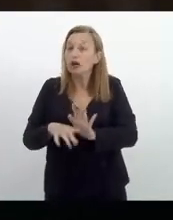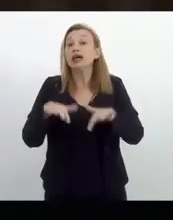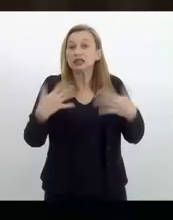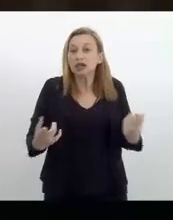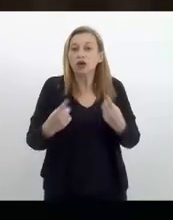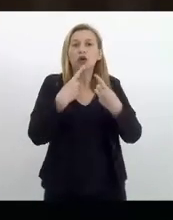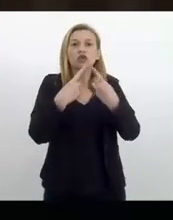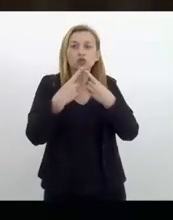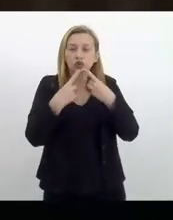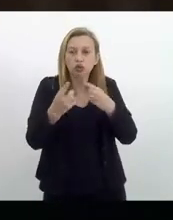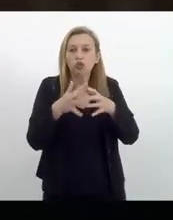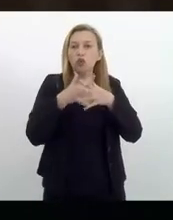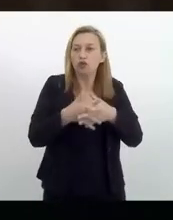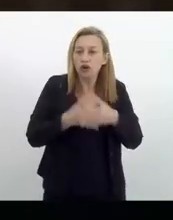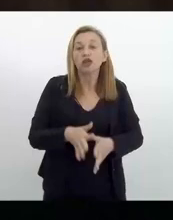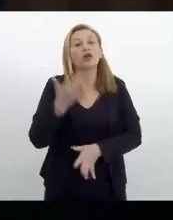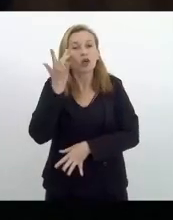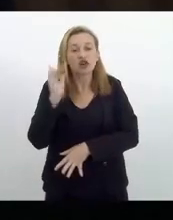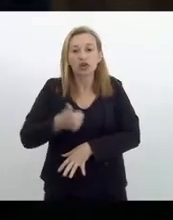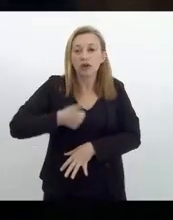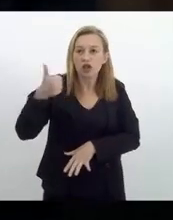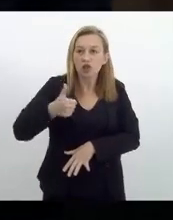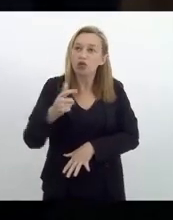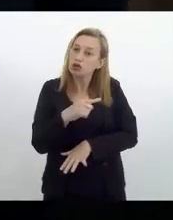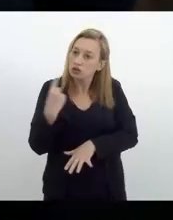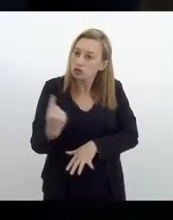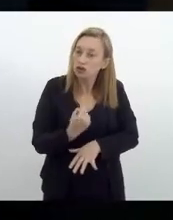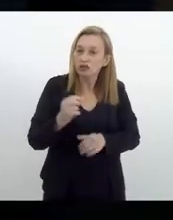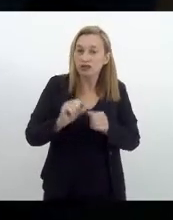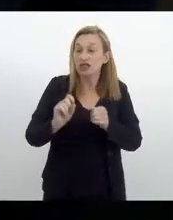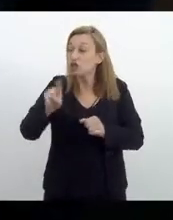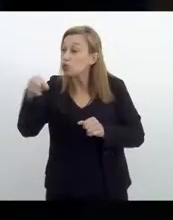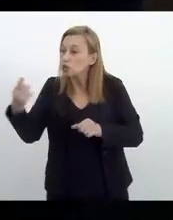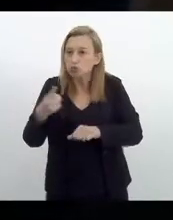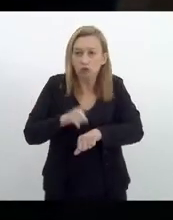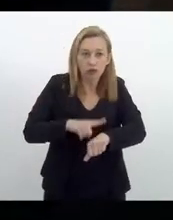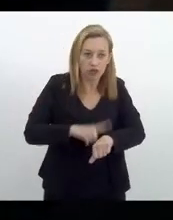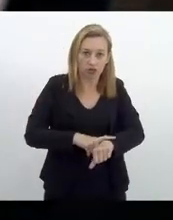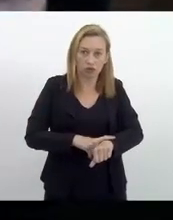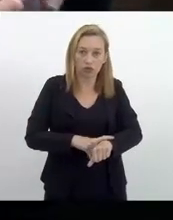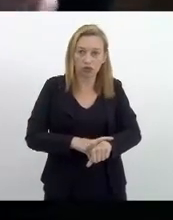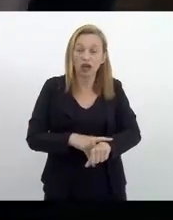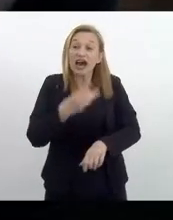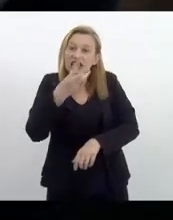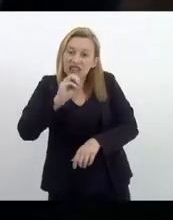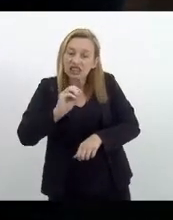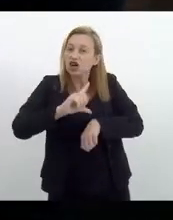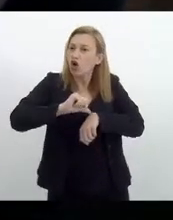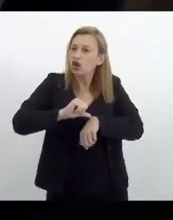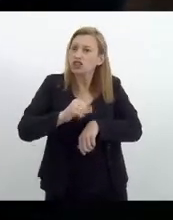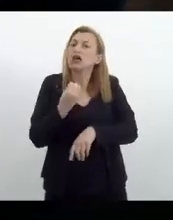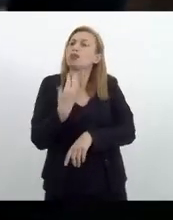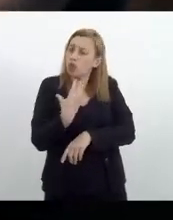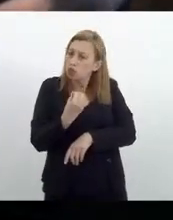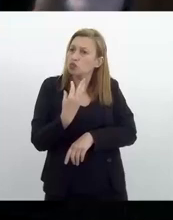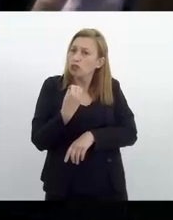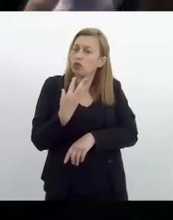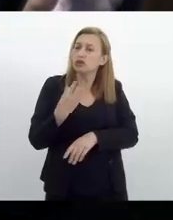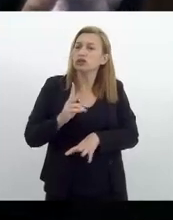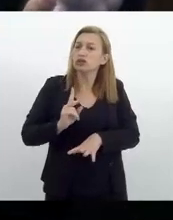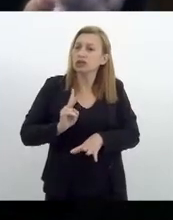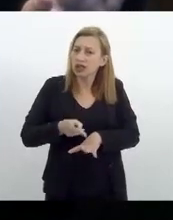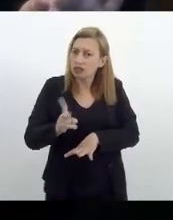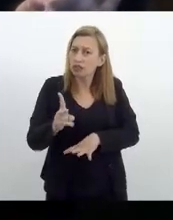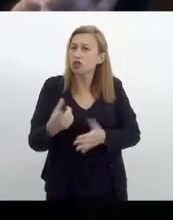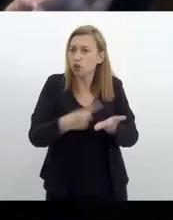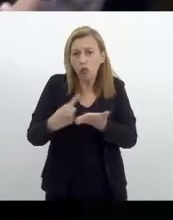esse é um debate muito complexo, eu acho que é razoável que a gente possa fazê-lo em outro momento. Quanto a 30 horas, acho que tem, parece que está encaminhando um acordo,